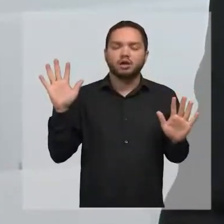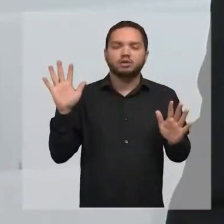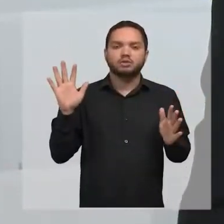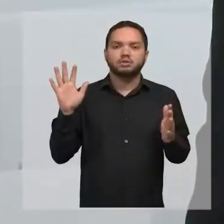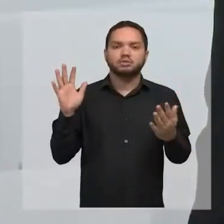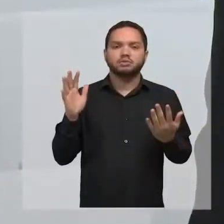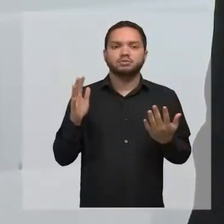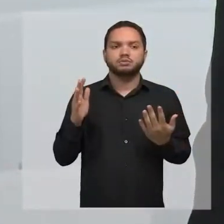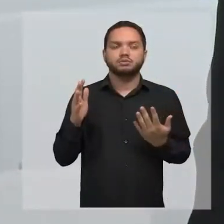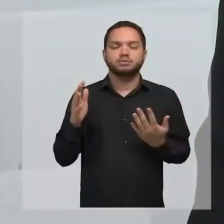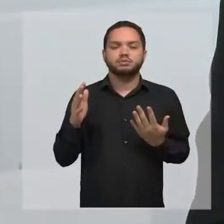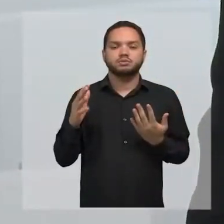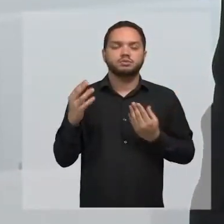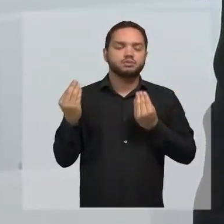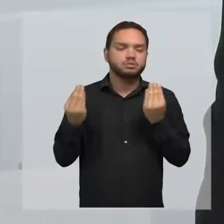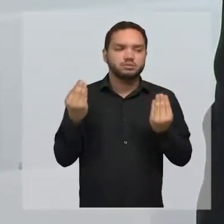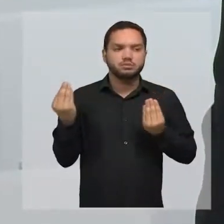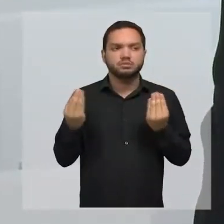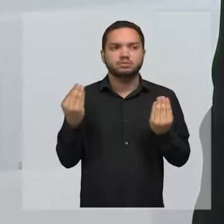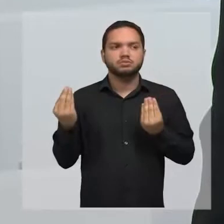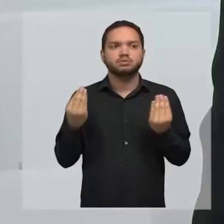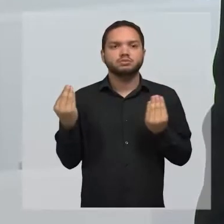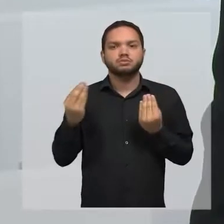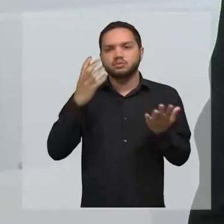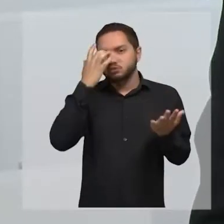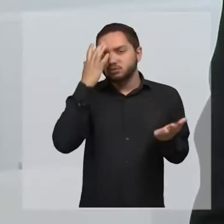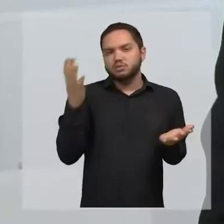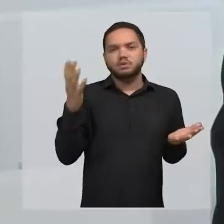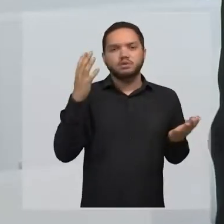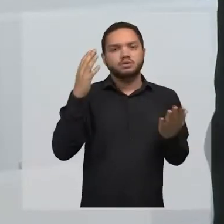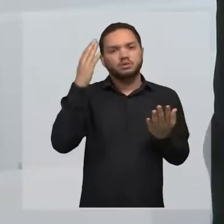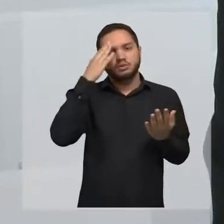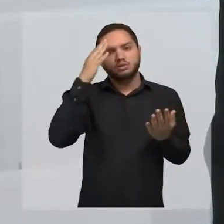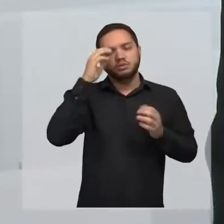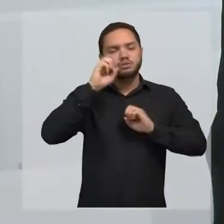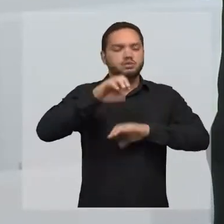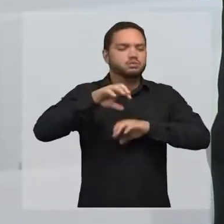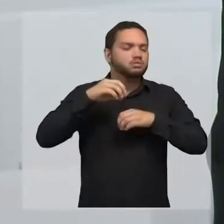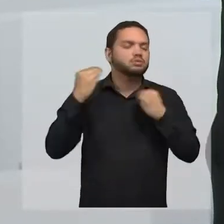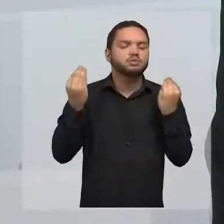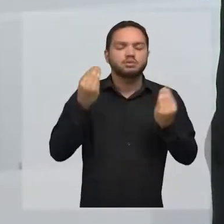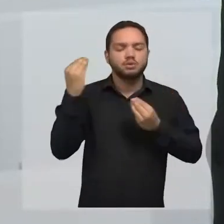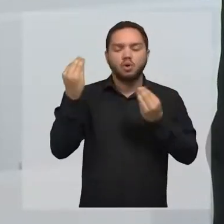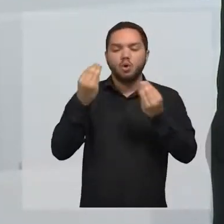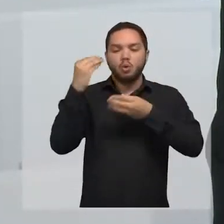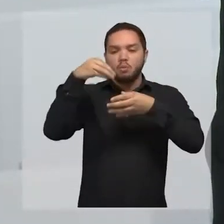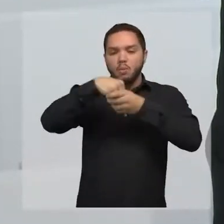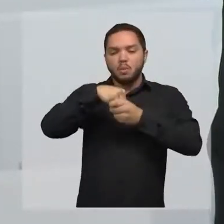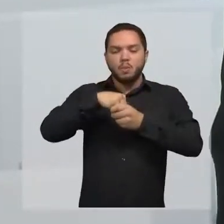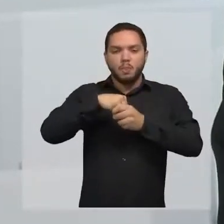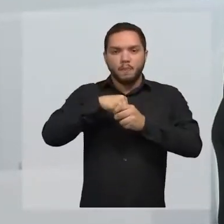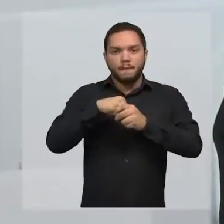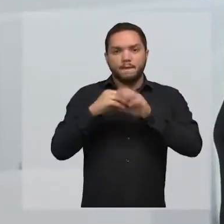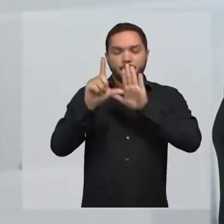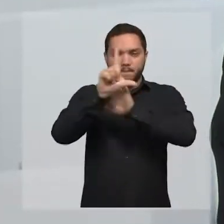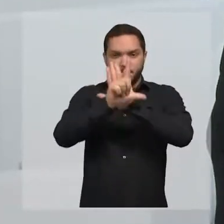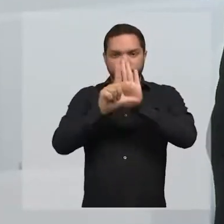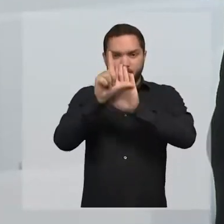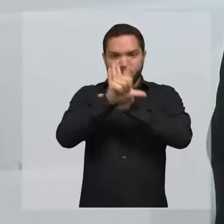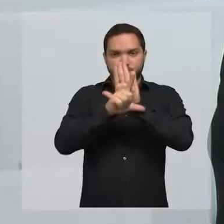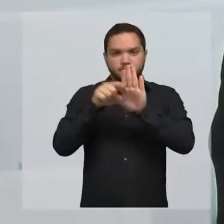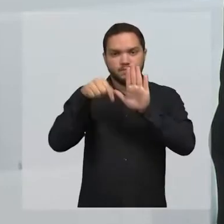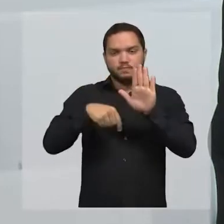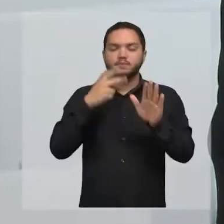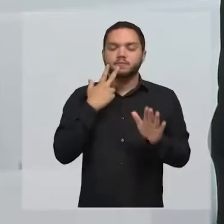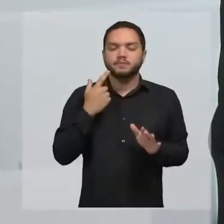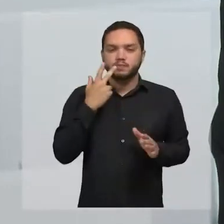realmente de uma maneira muito fácil a compreensão de como funciona o